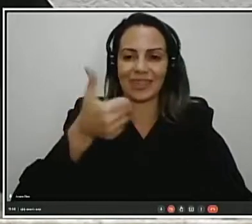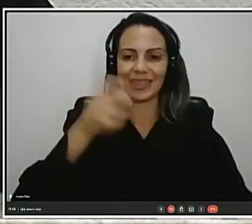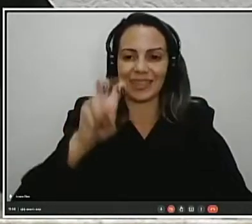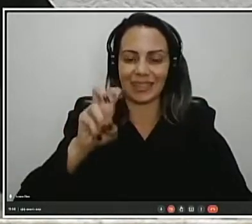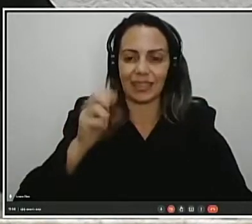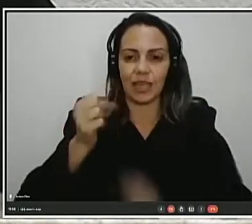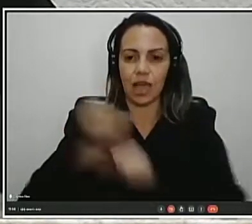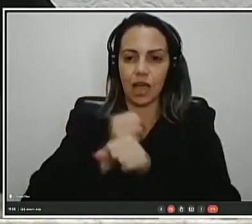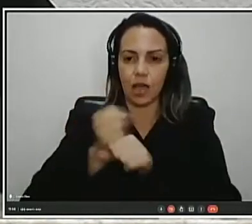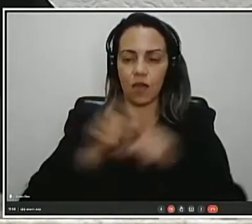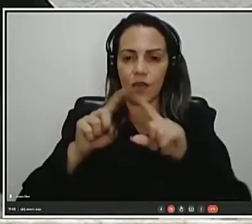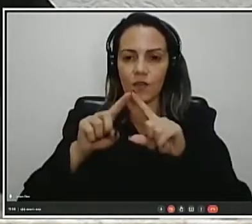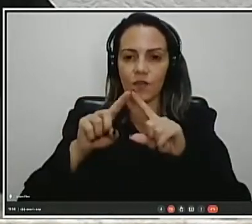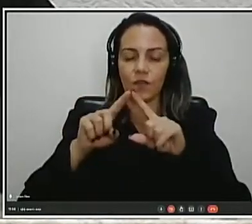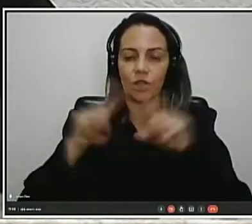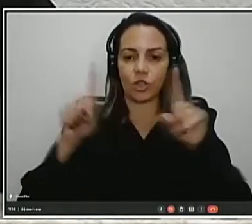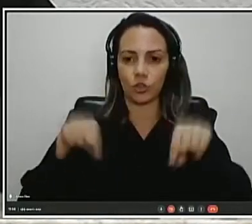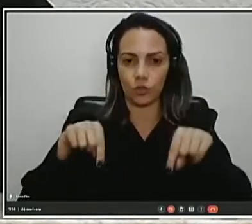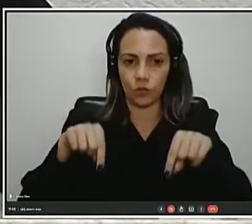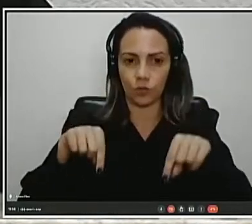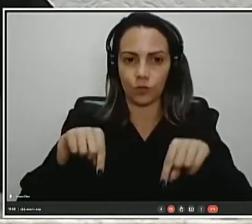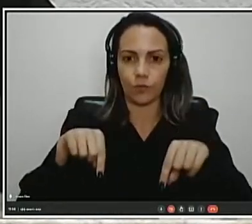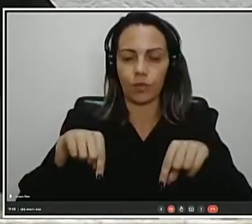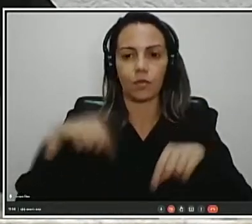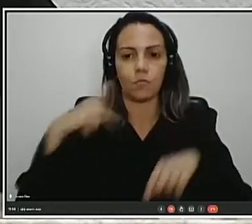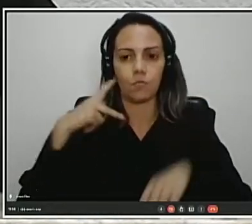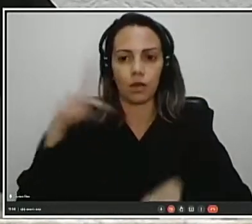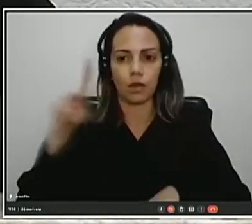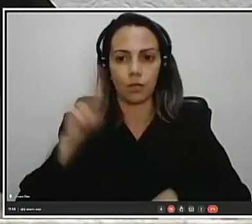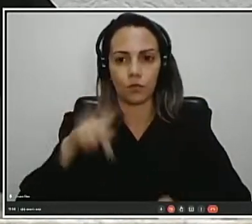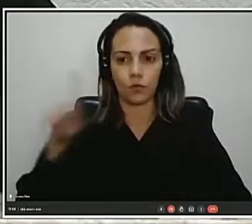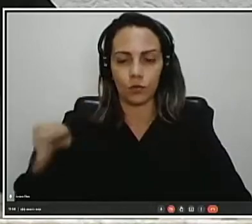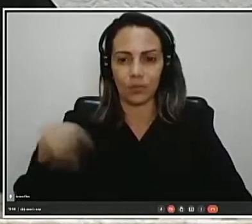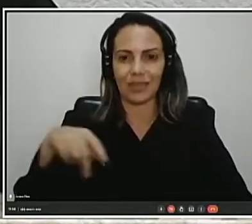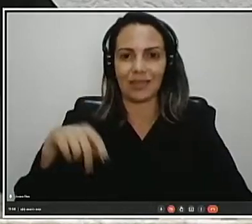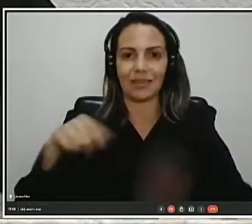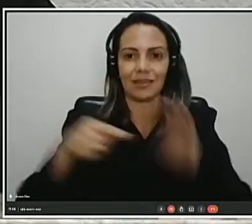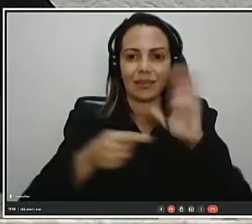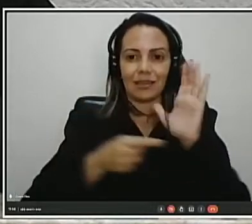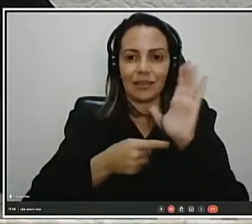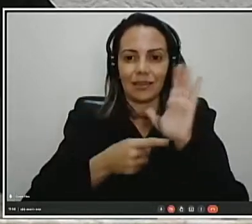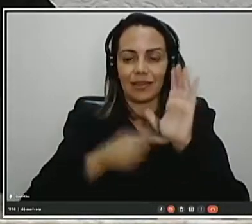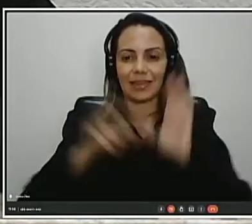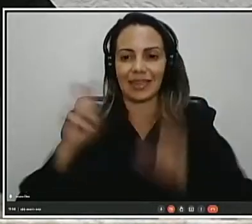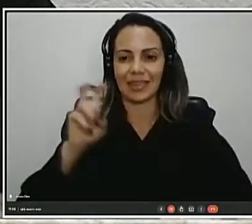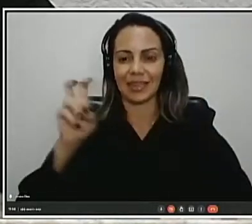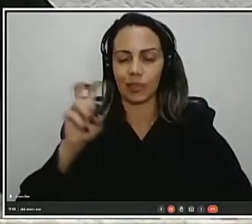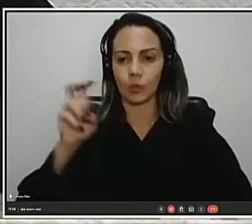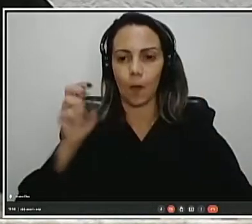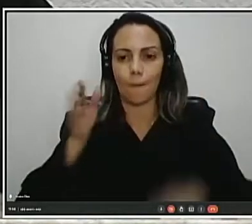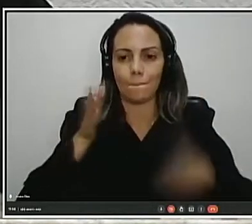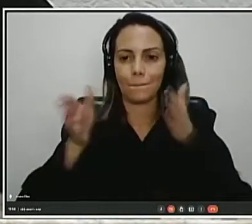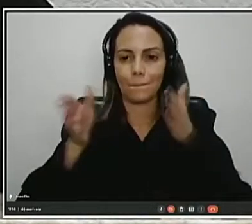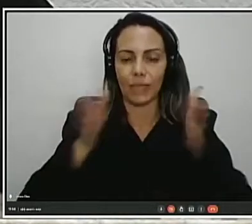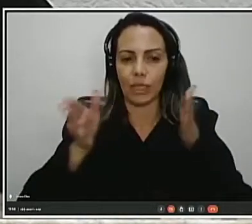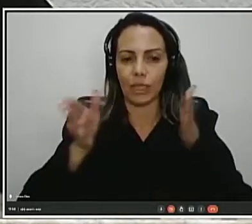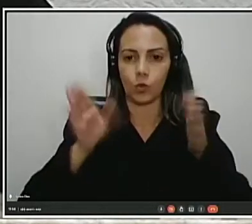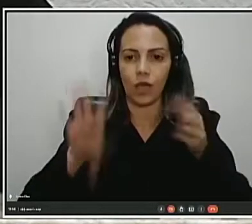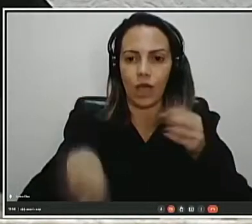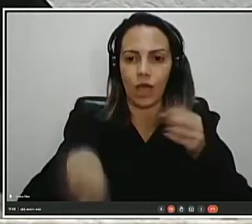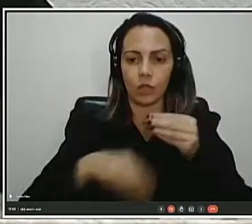no serviço público para a professora. 5º, período adicional de